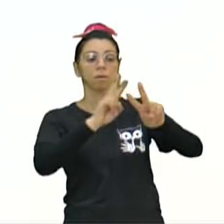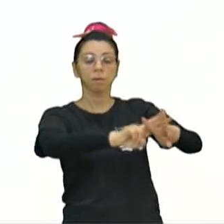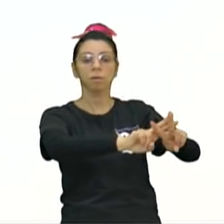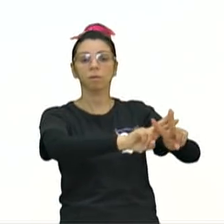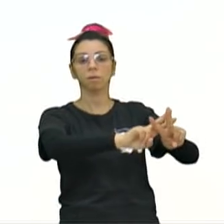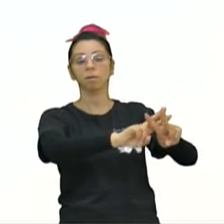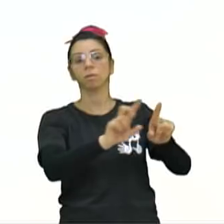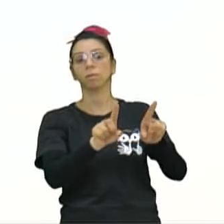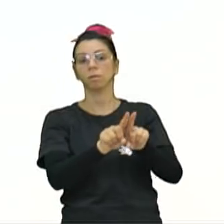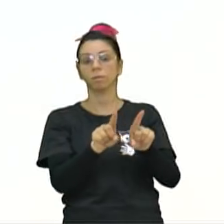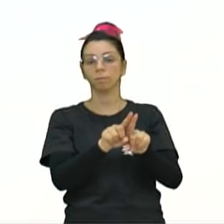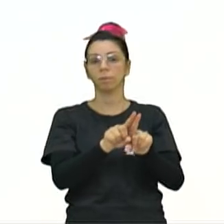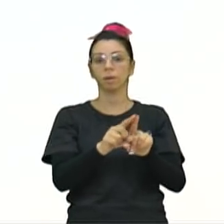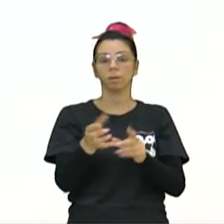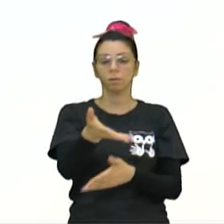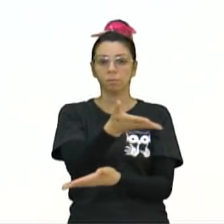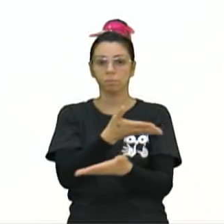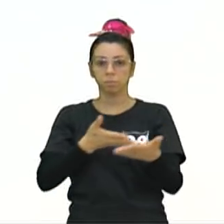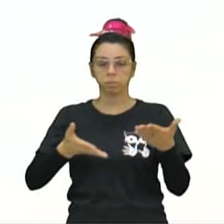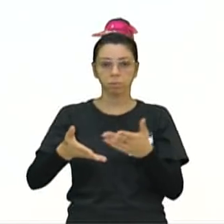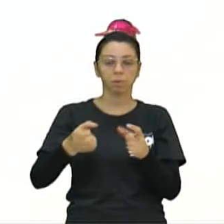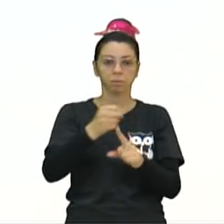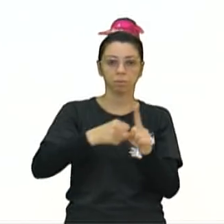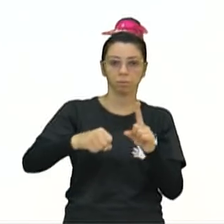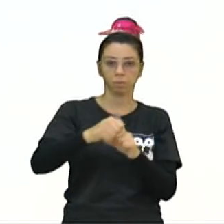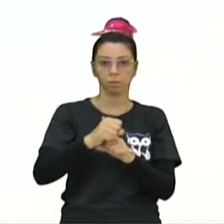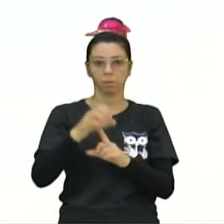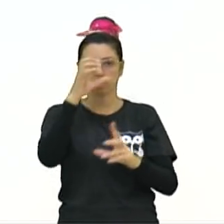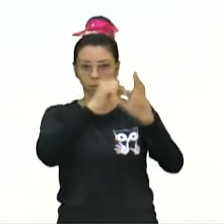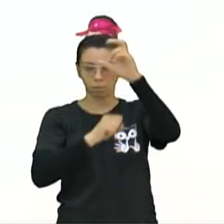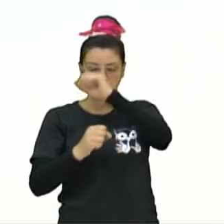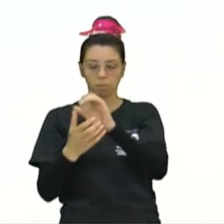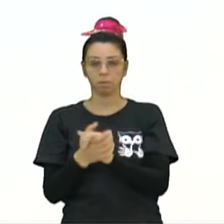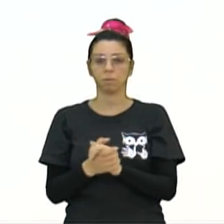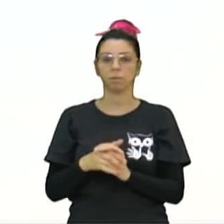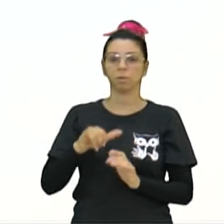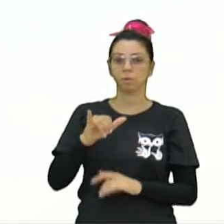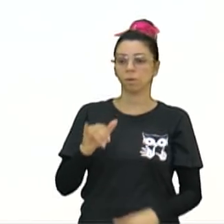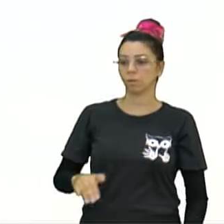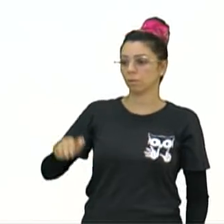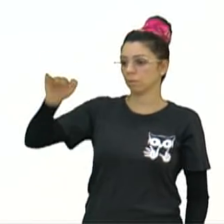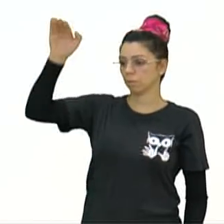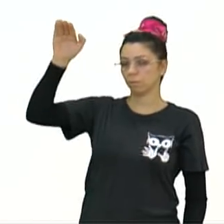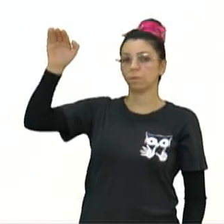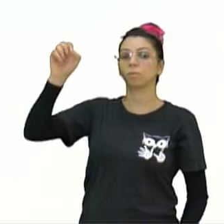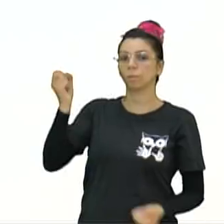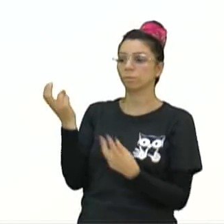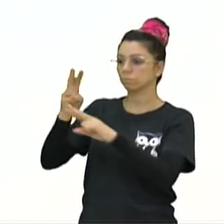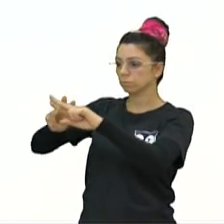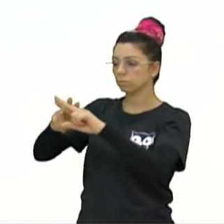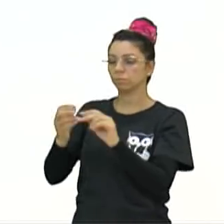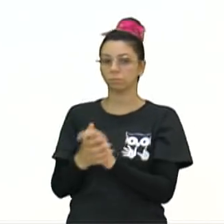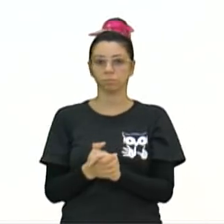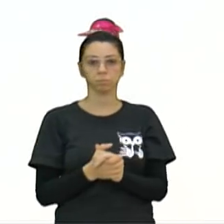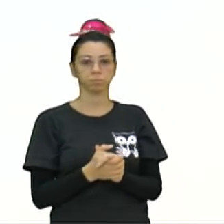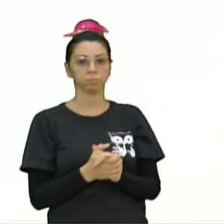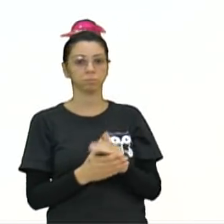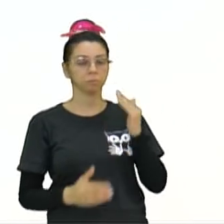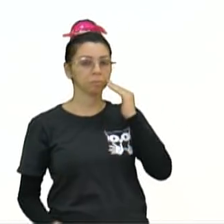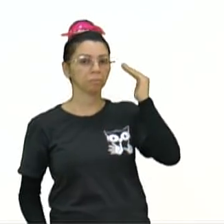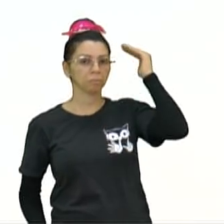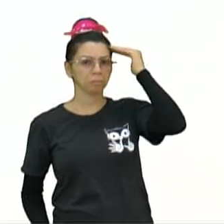ou medida socioeducativa? B, apenas os adultos podem ser punidos? C, os adolescentes não sofrem